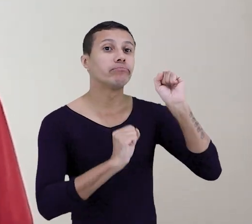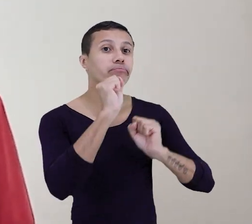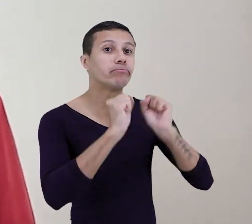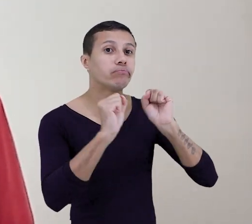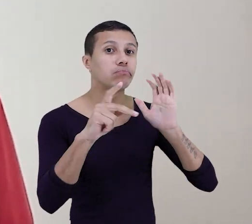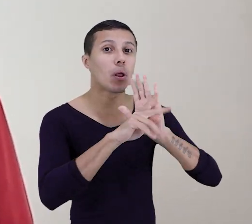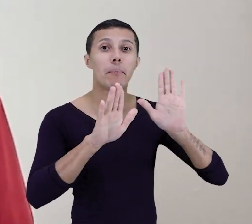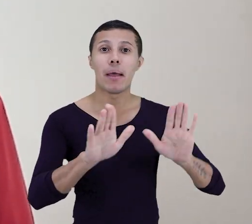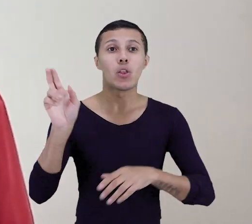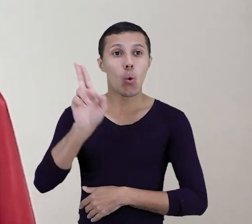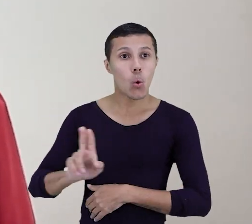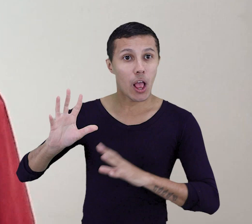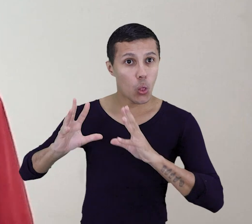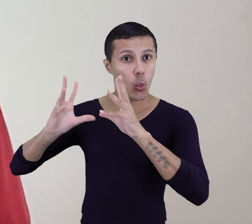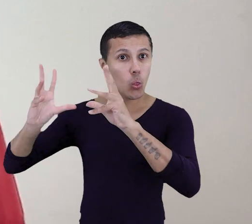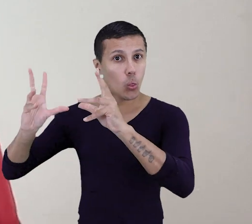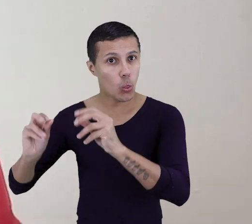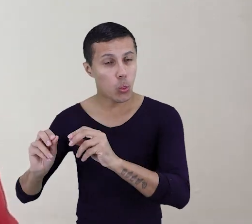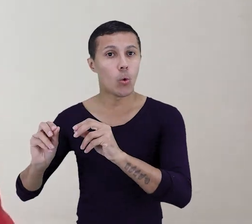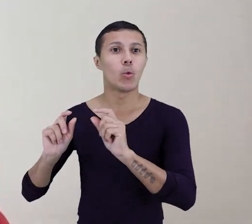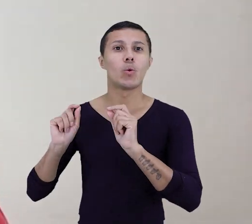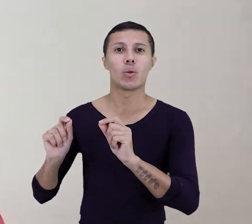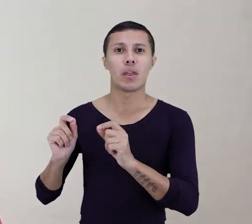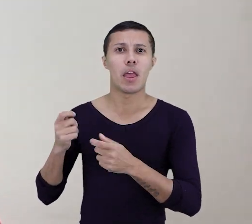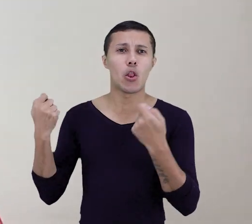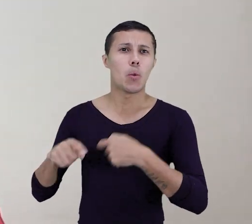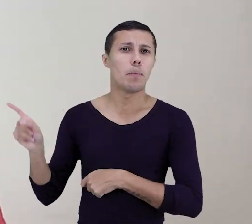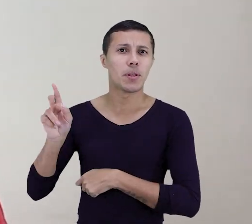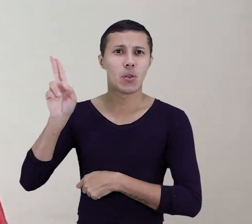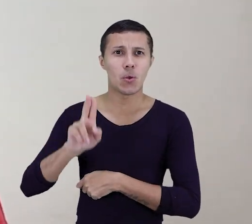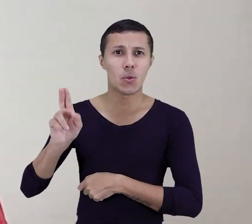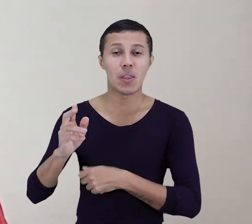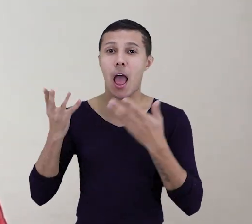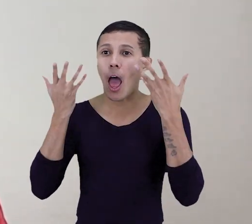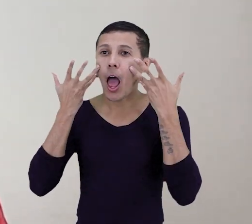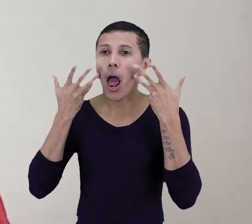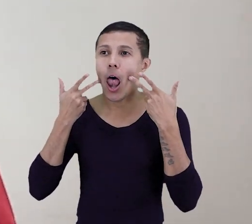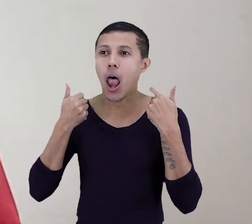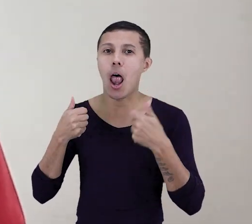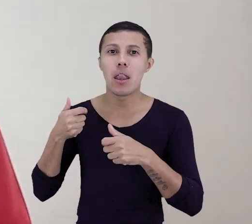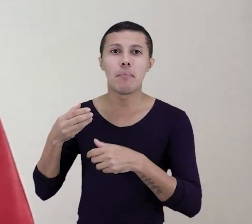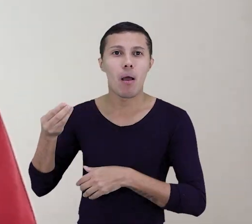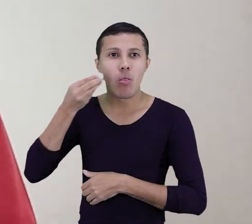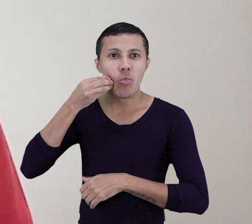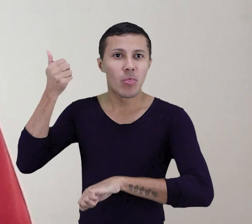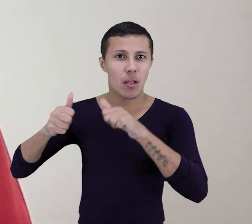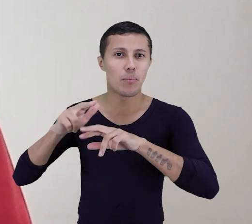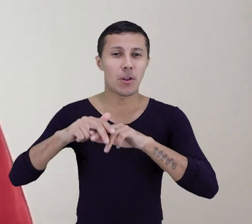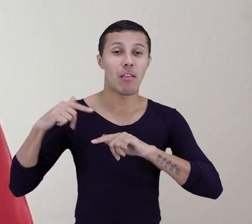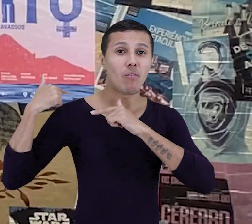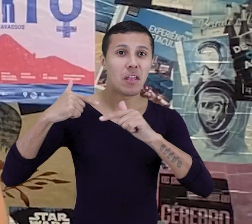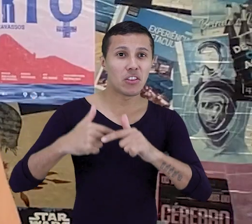E isso tudo são utilizados, esses softwares que fazem com que eu não precise utilizar animais, que é o método